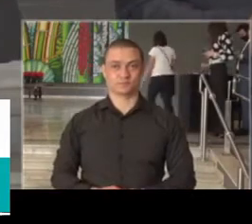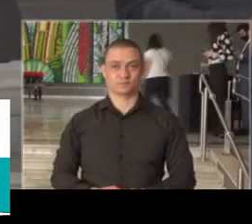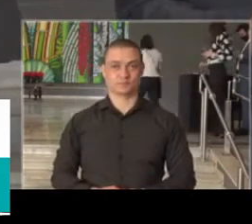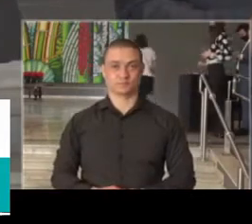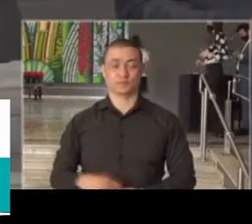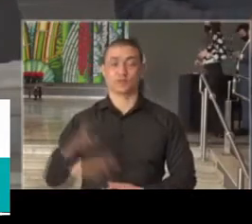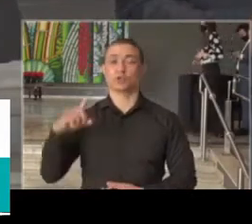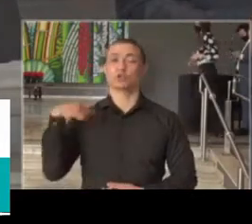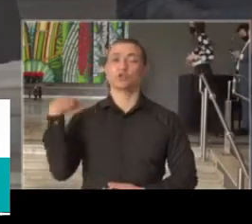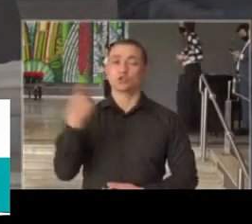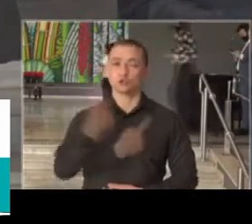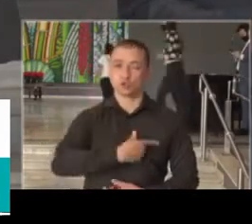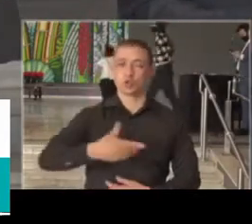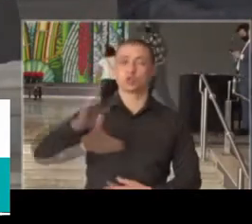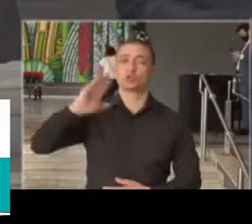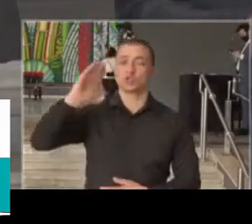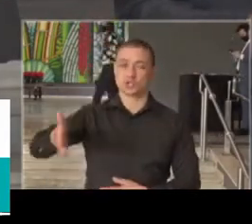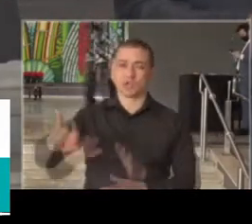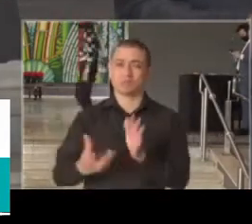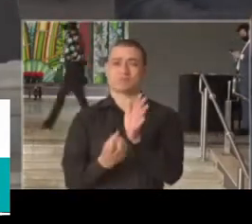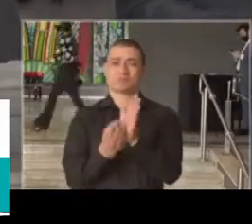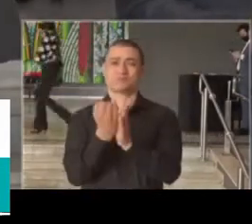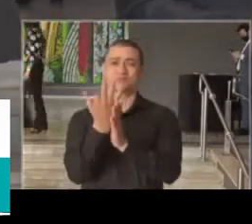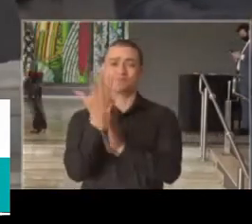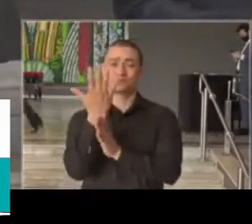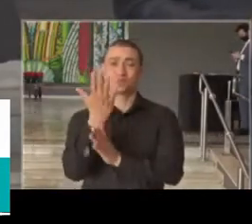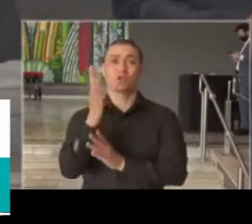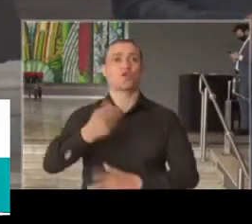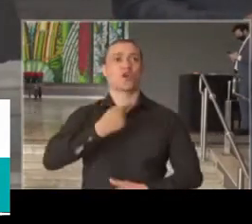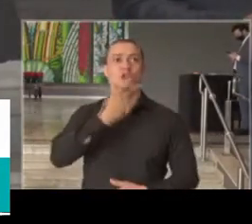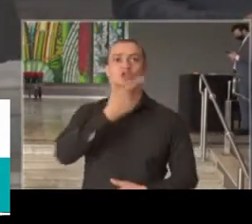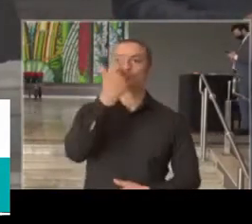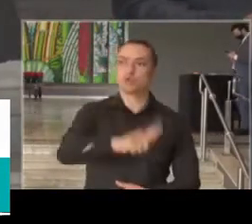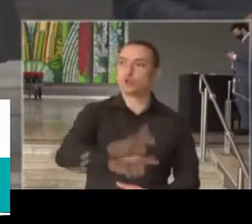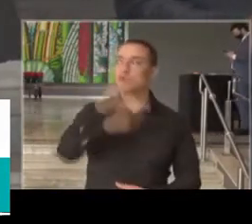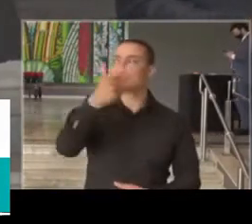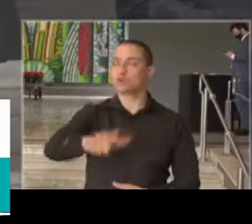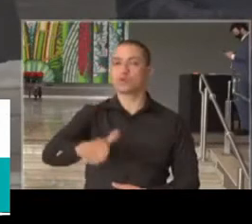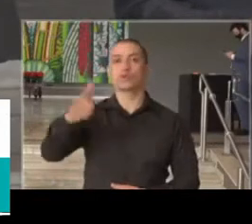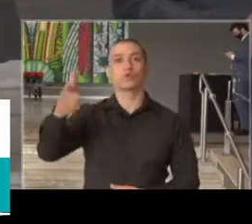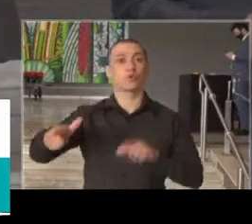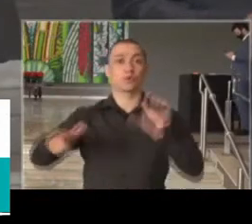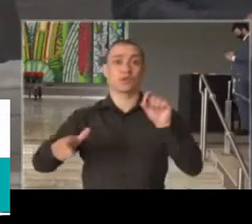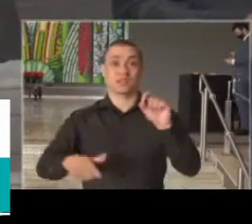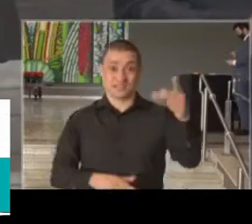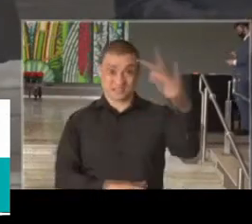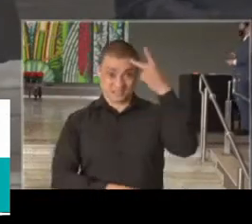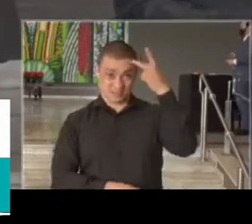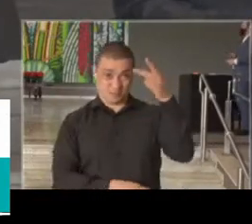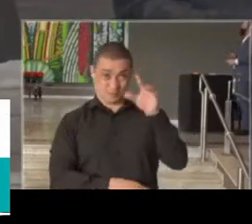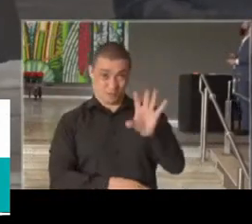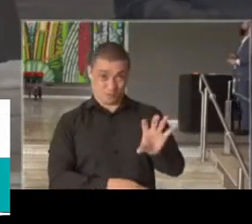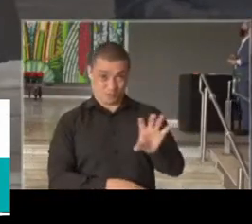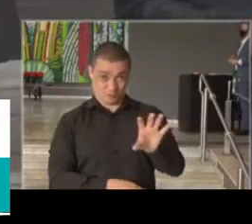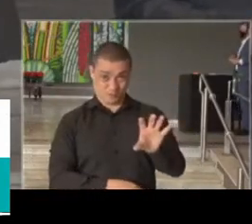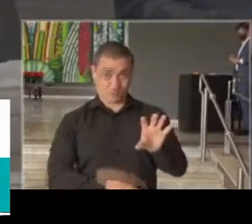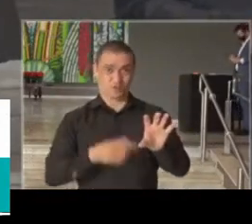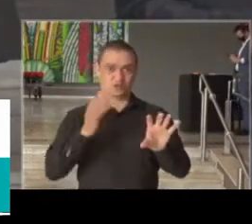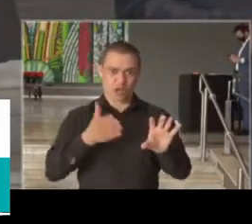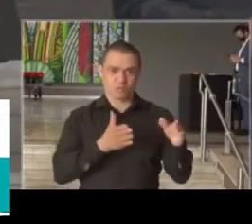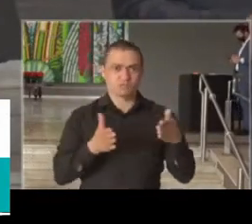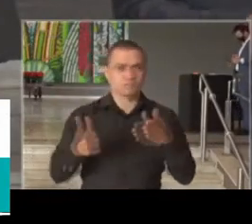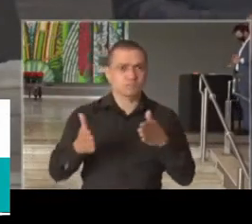Nós aqui já por várias vezes temos repetido que São Paulo, né, caminhava